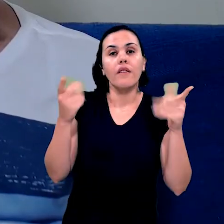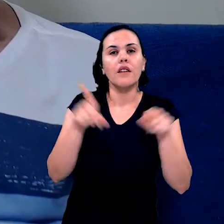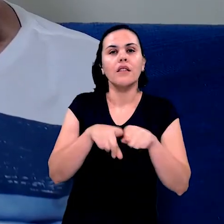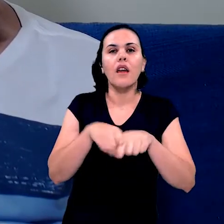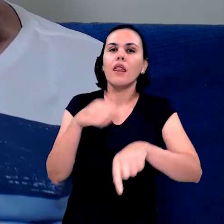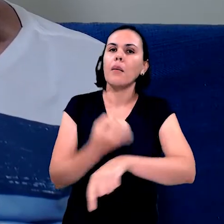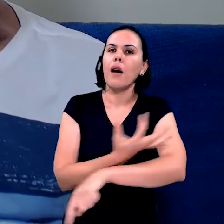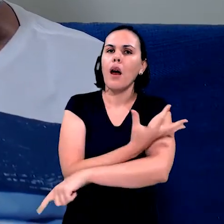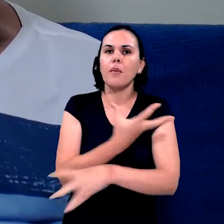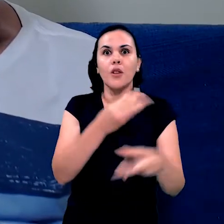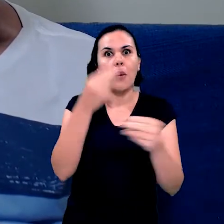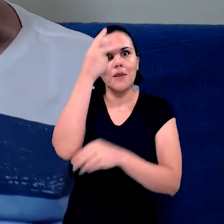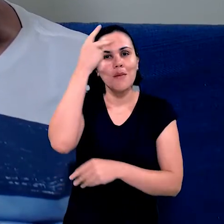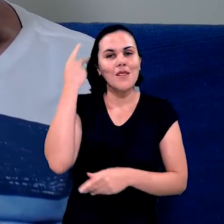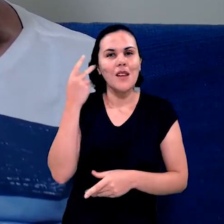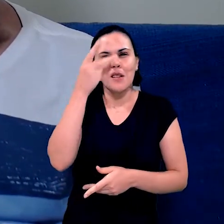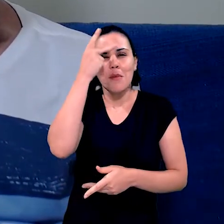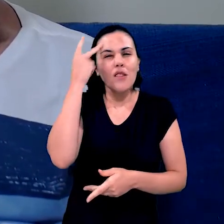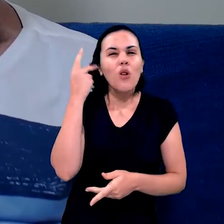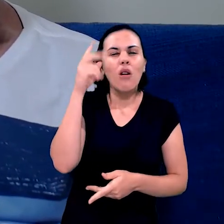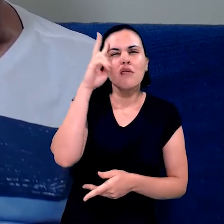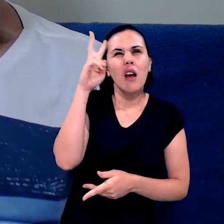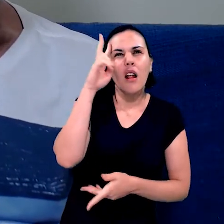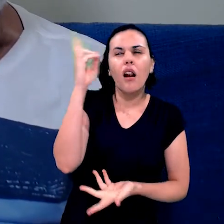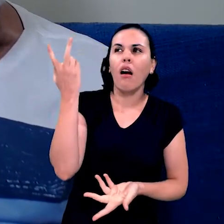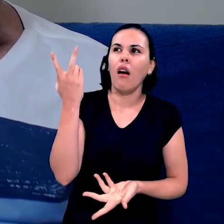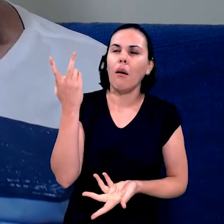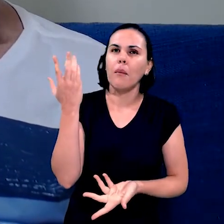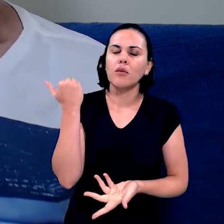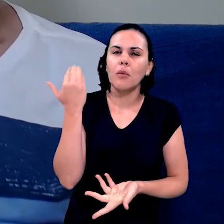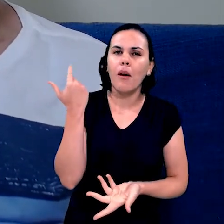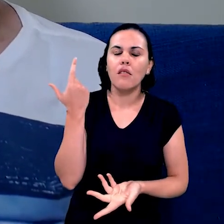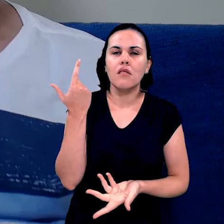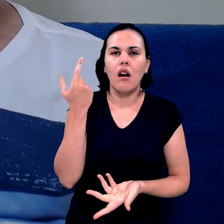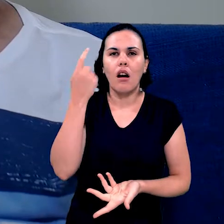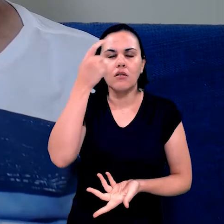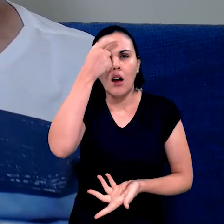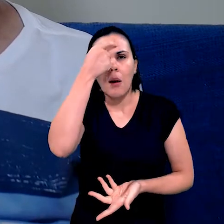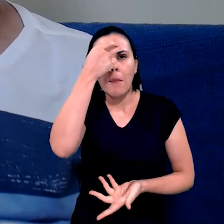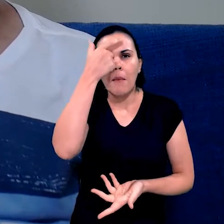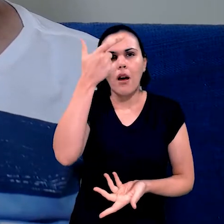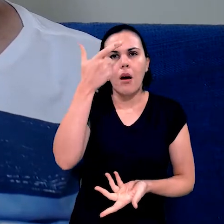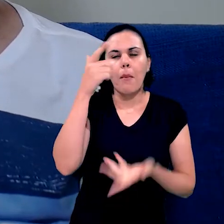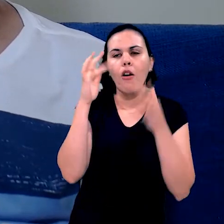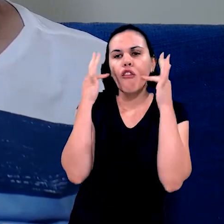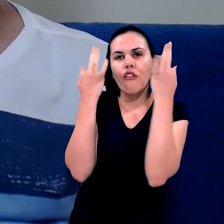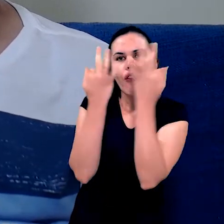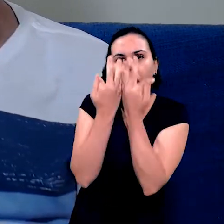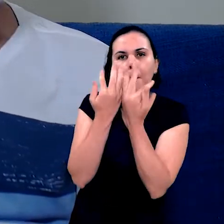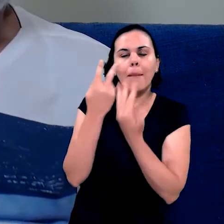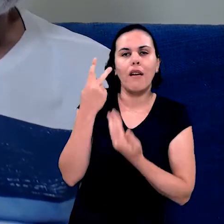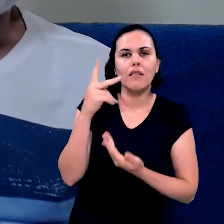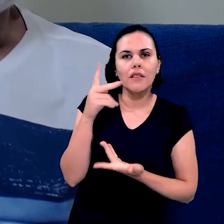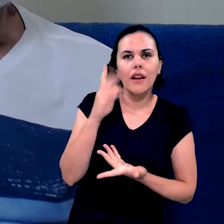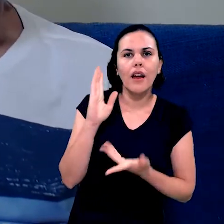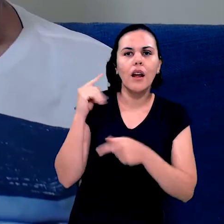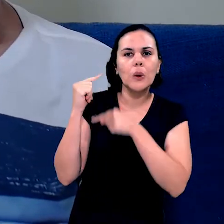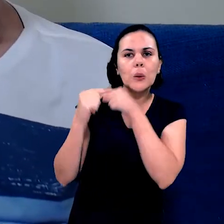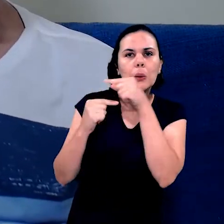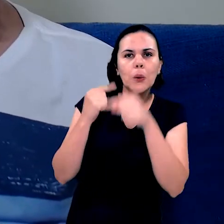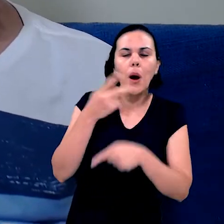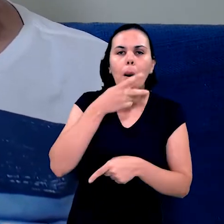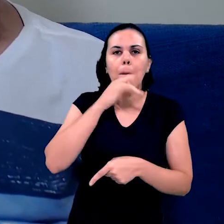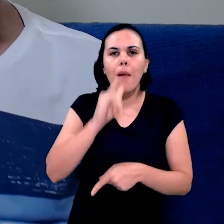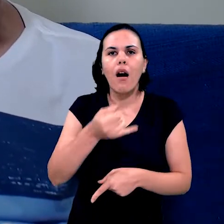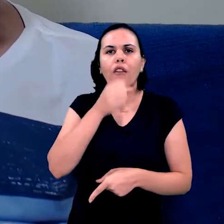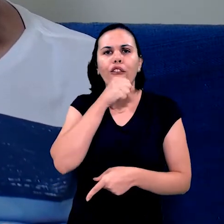evento que também emociona muita gente, porque as pessoas começam a lembrar, né, a memória dos